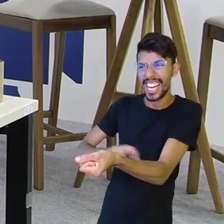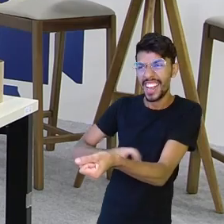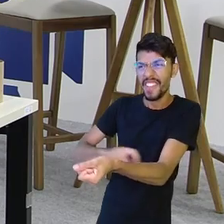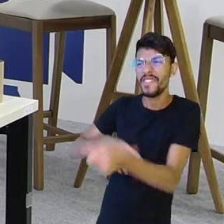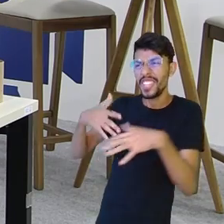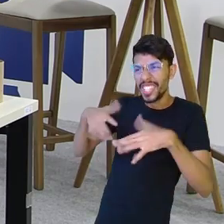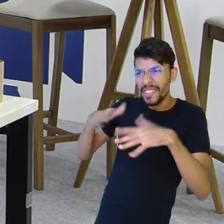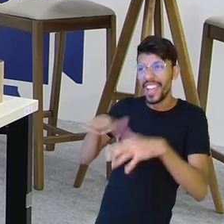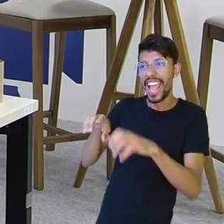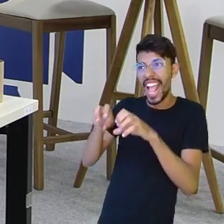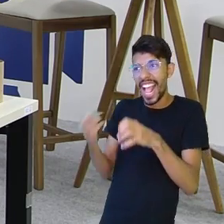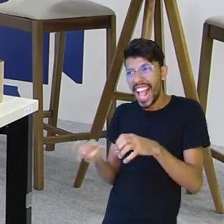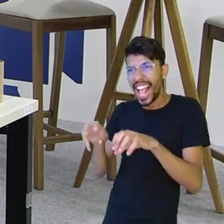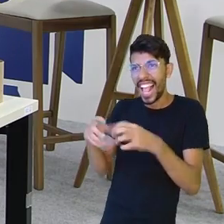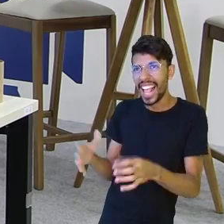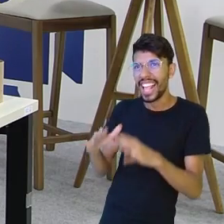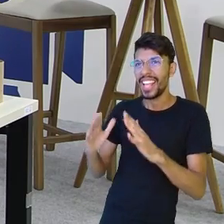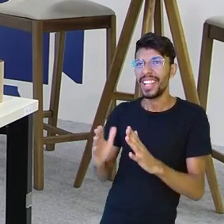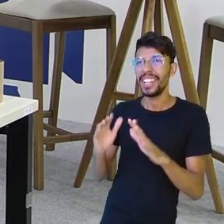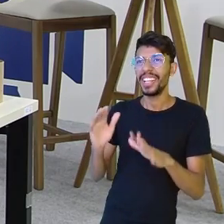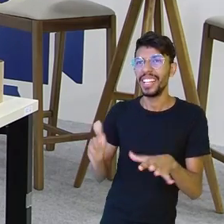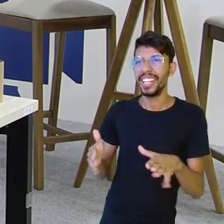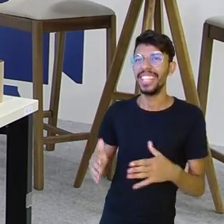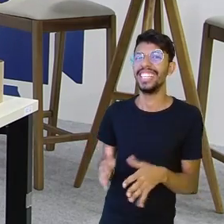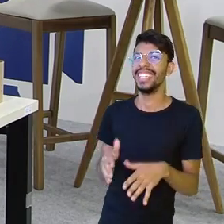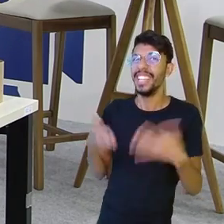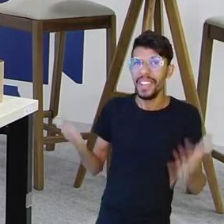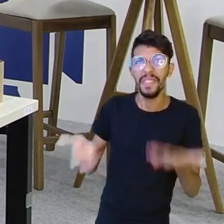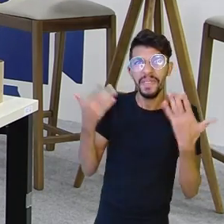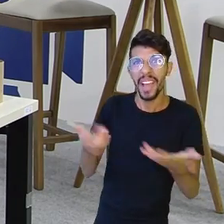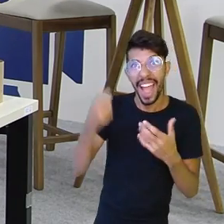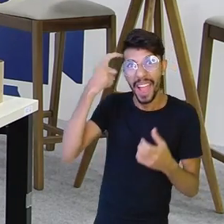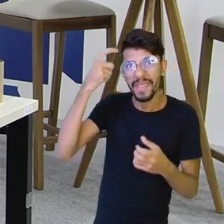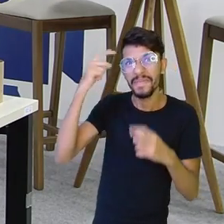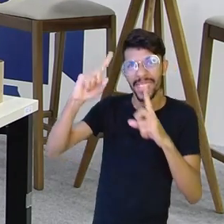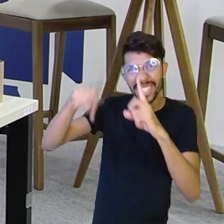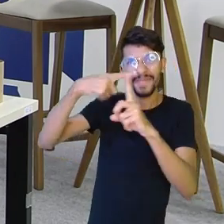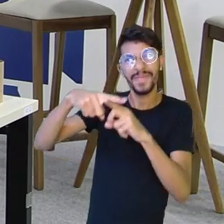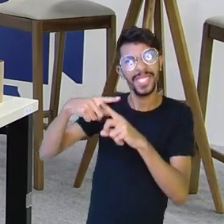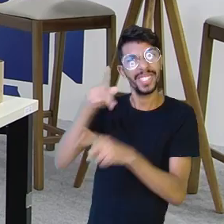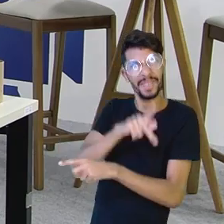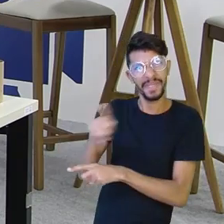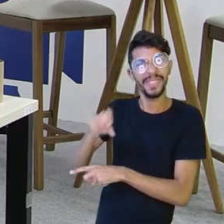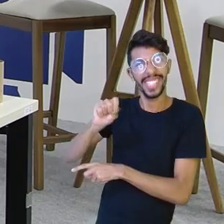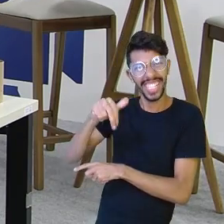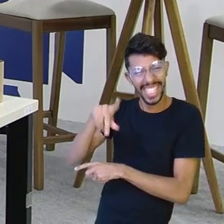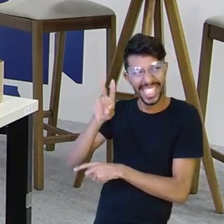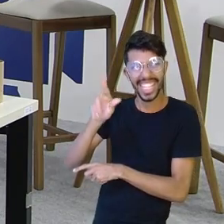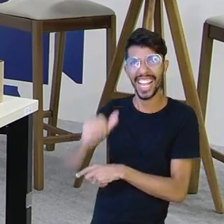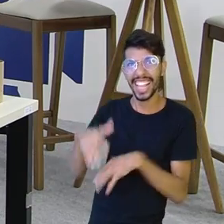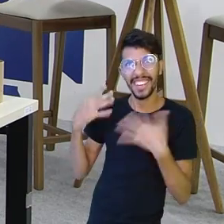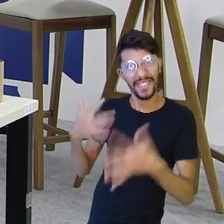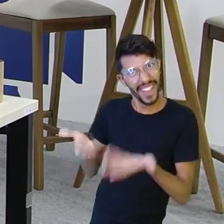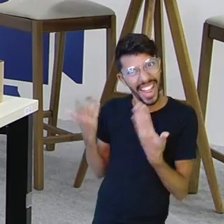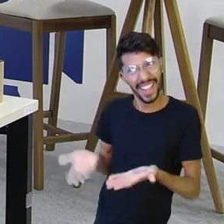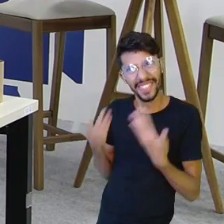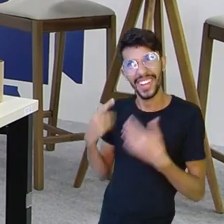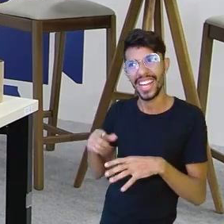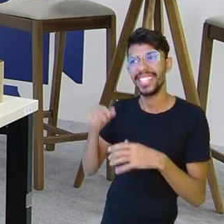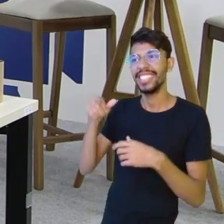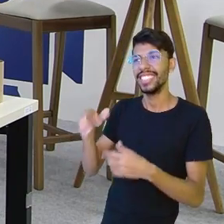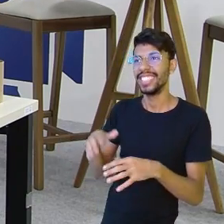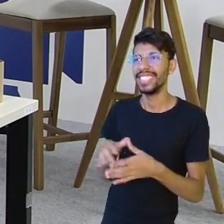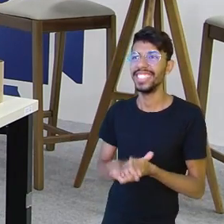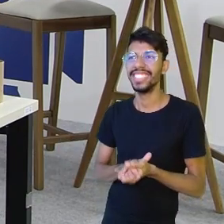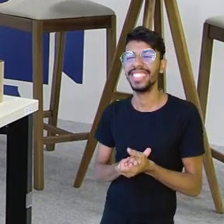Vai cair. Pensamento, pensamento Não, aí não positivo vale, tá azarando. pra Sandra, né? Tá azarando. Pensamento positivo, Gente, assim. por favor,